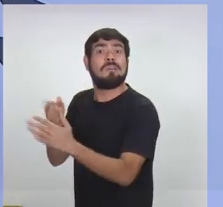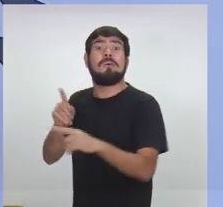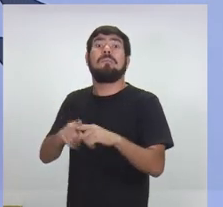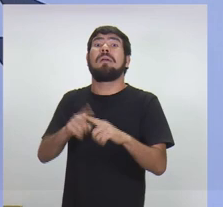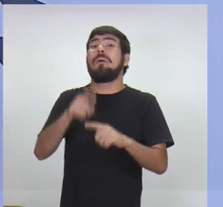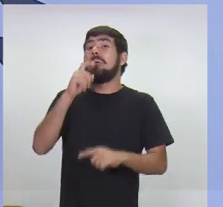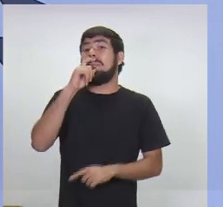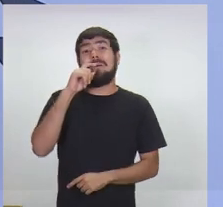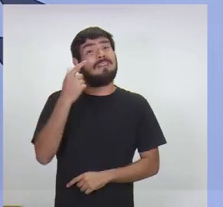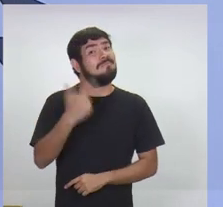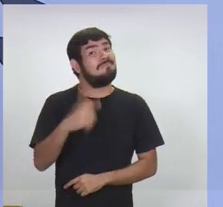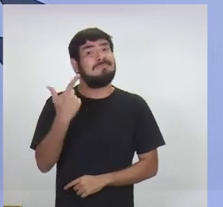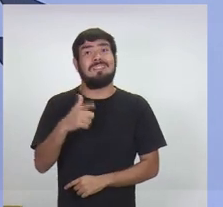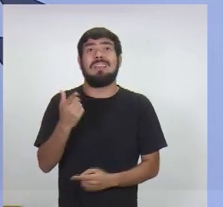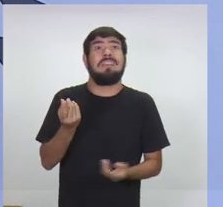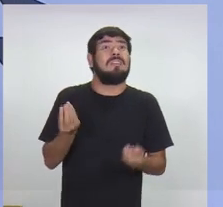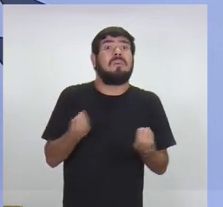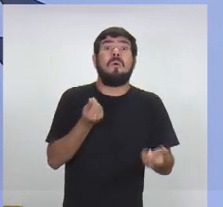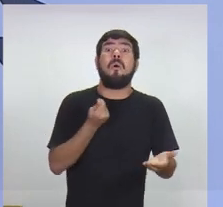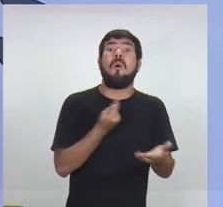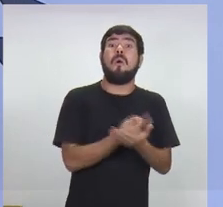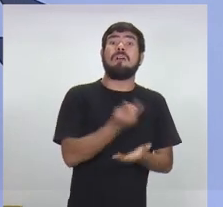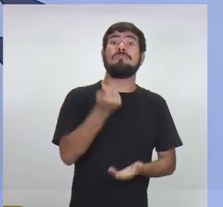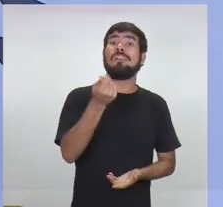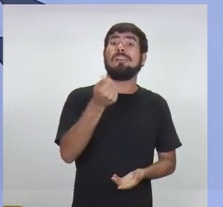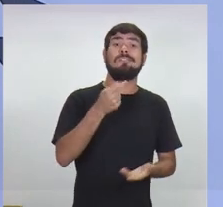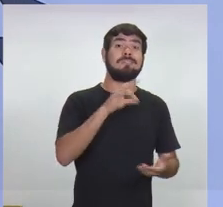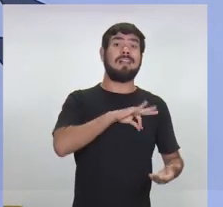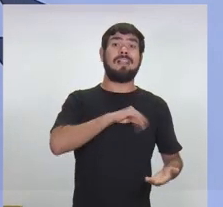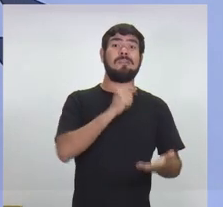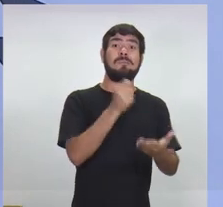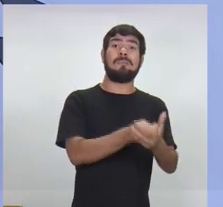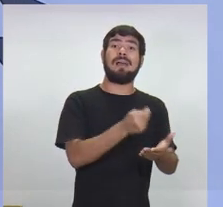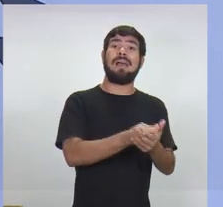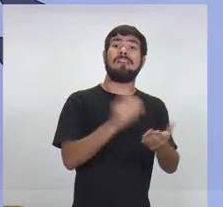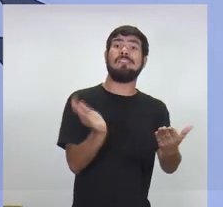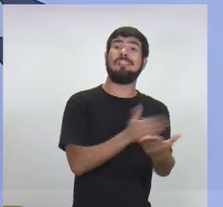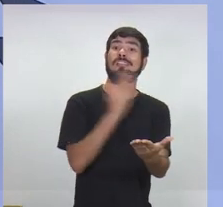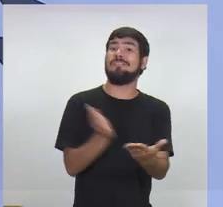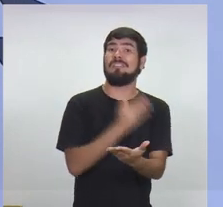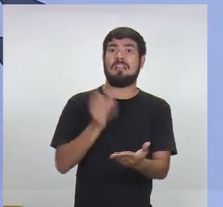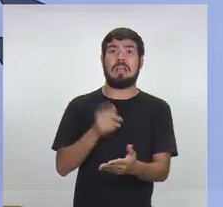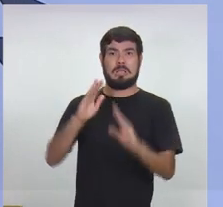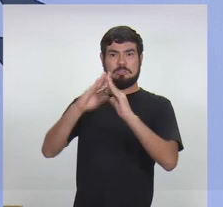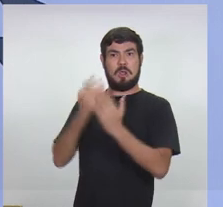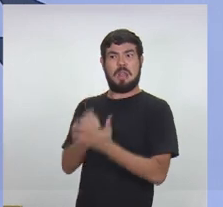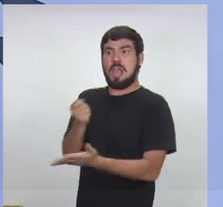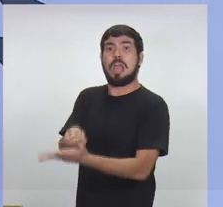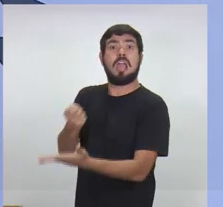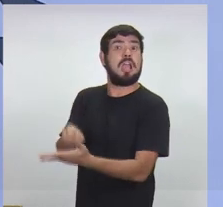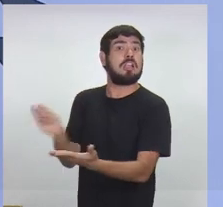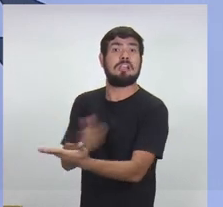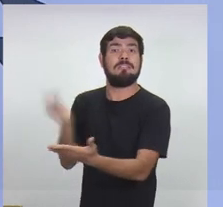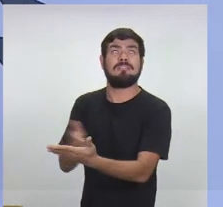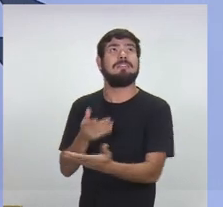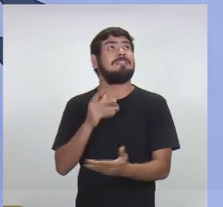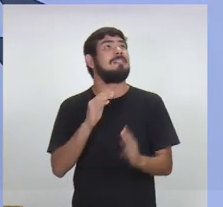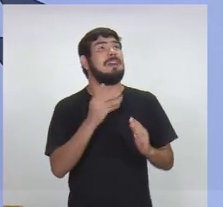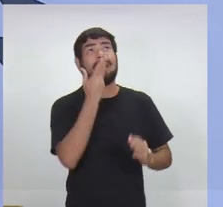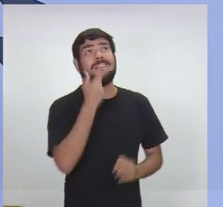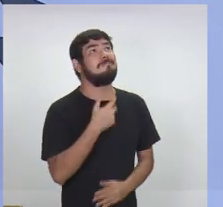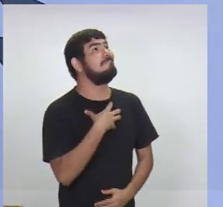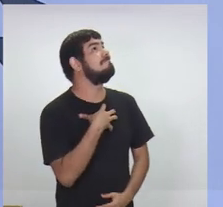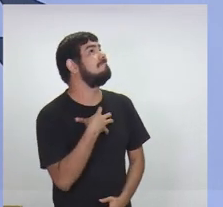de comprar os livros que são exigidos pela escola ea criança que isto e nós vamos corrigir essas